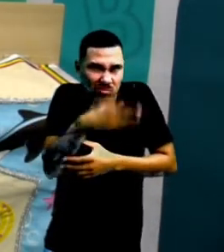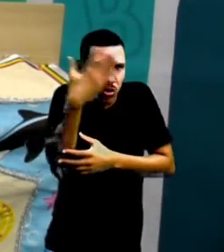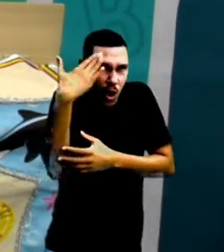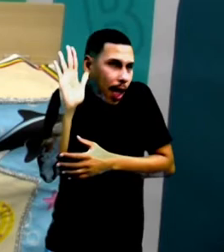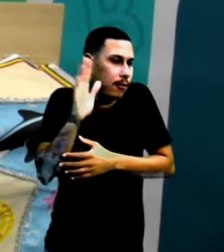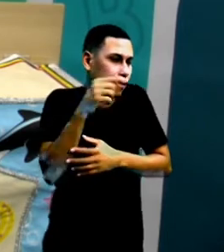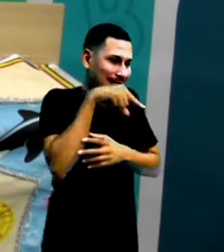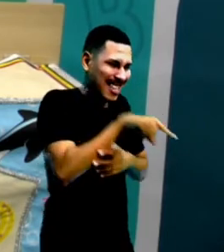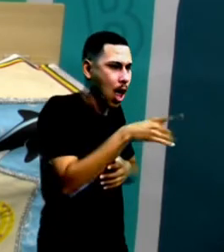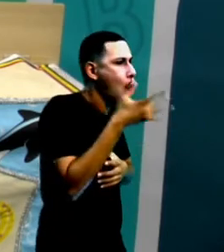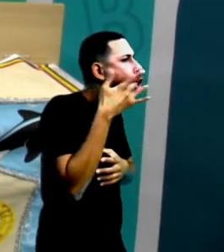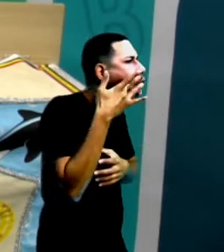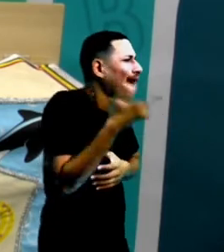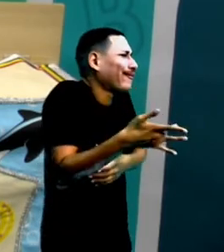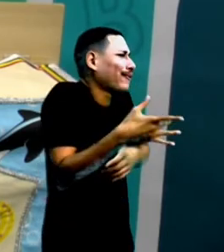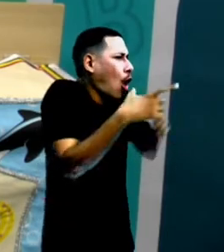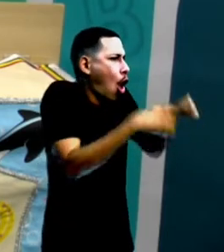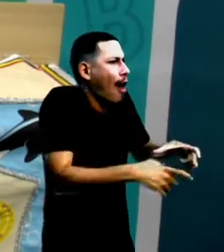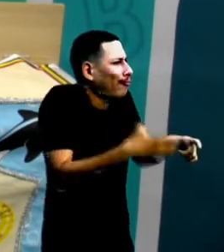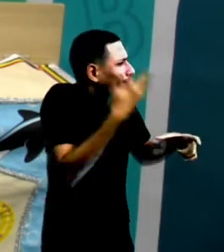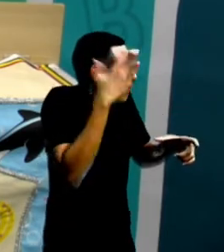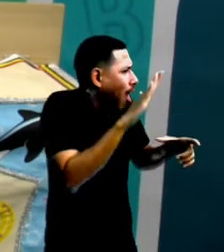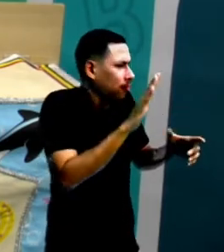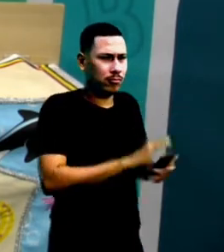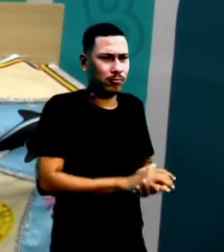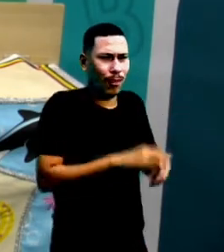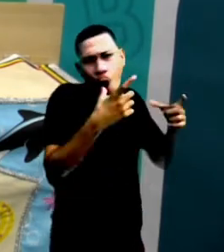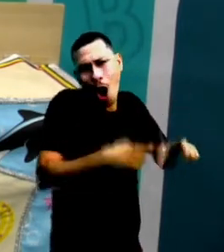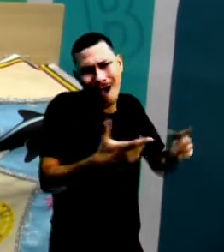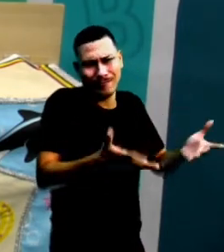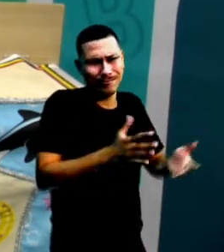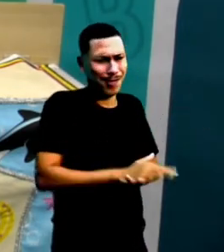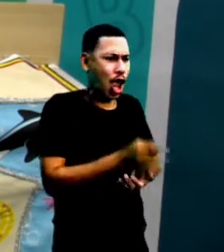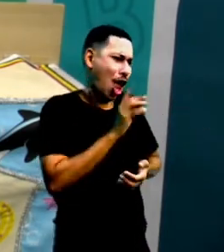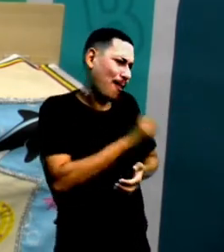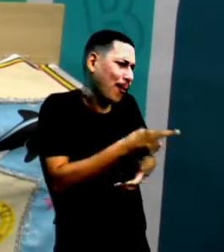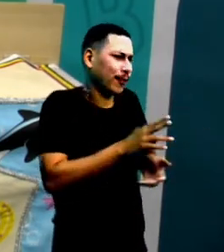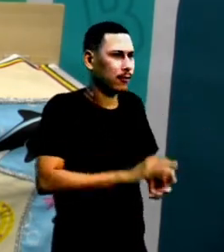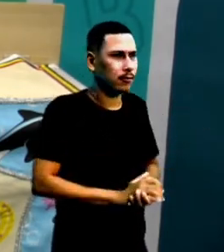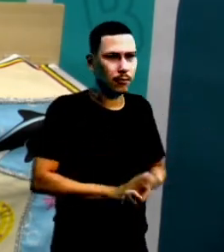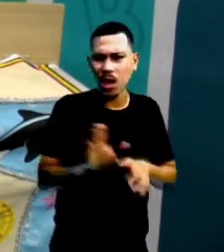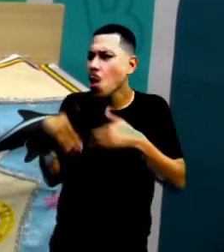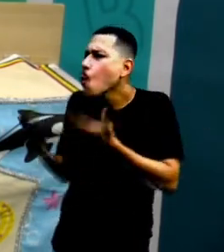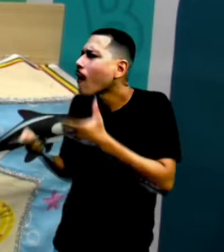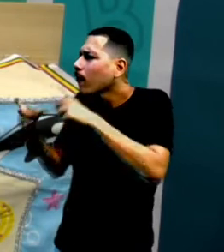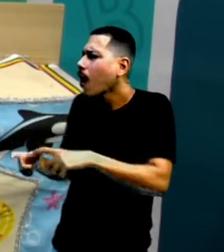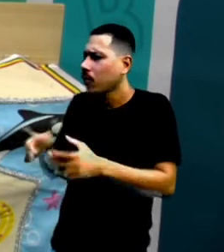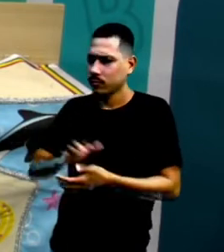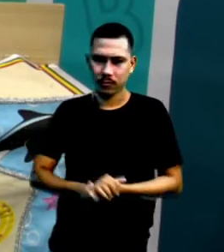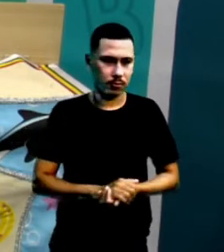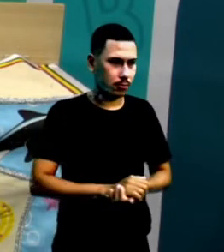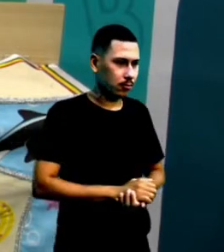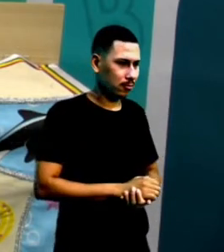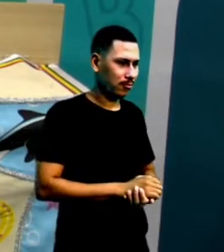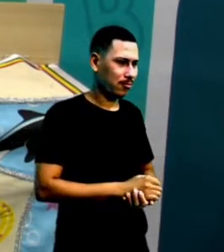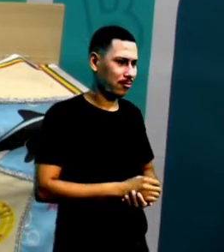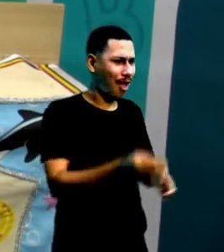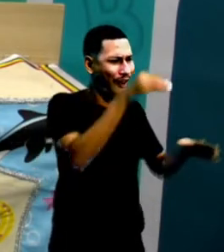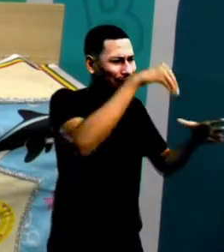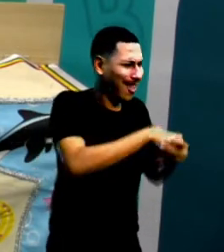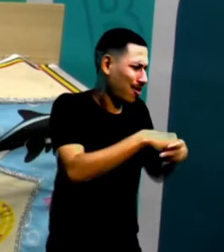E o gato estava no outro lugar. Em que lugar? No lugar que ele estava escondido. E onde foi? Dentro do